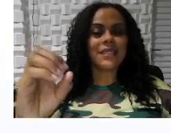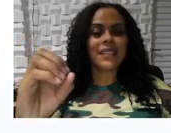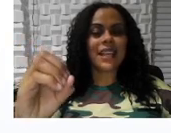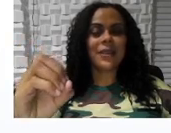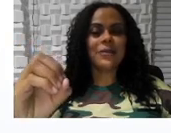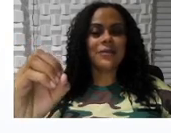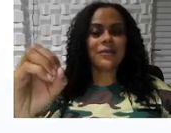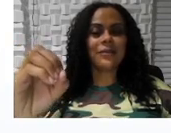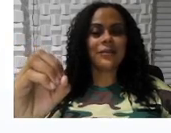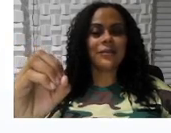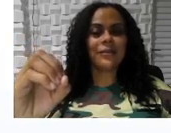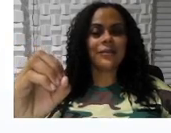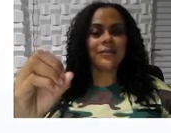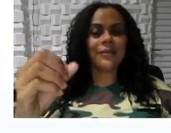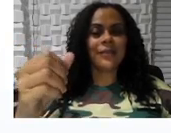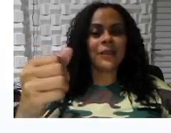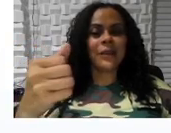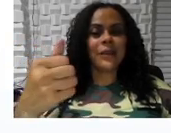0,